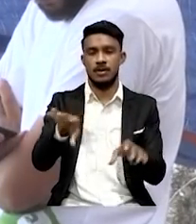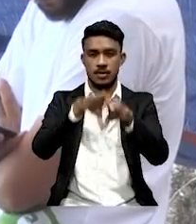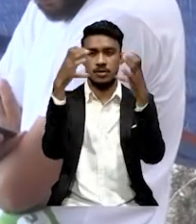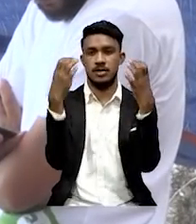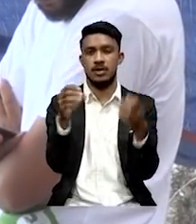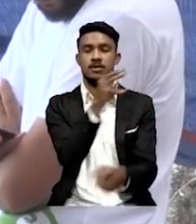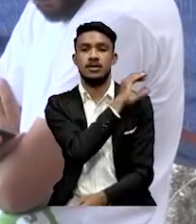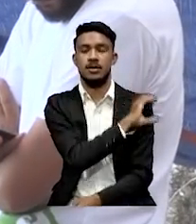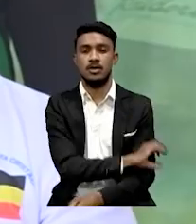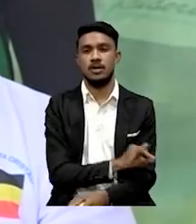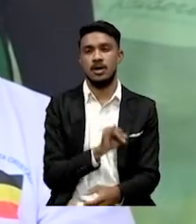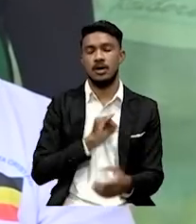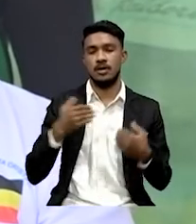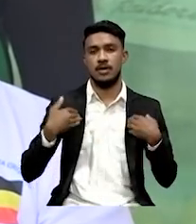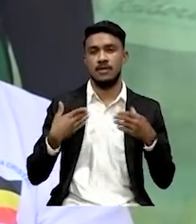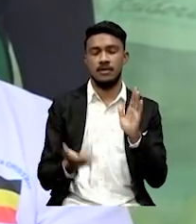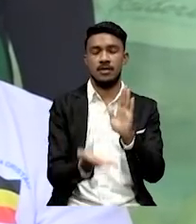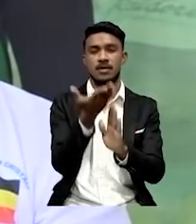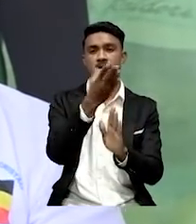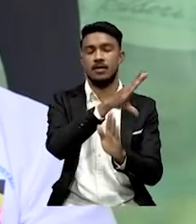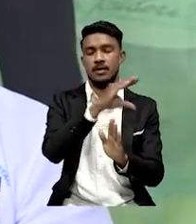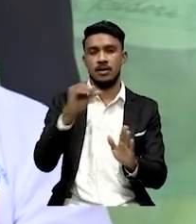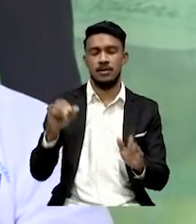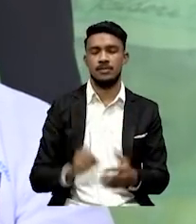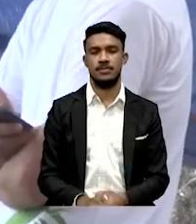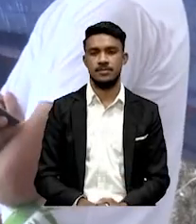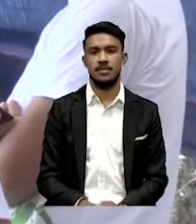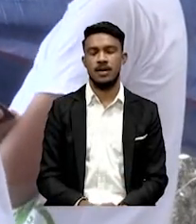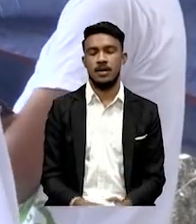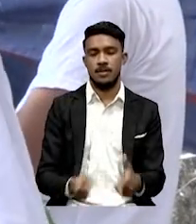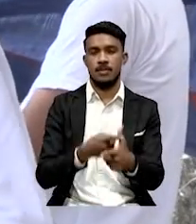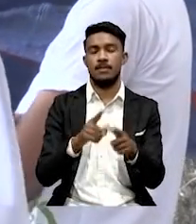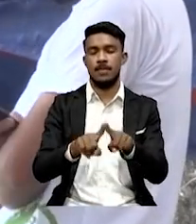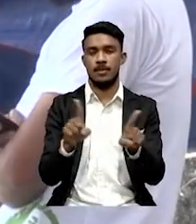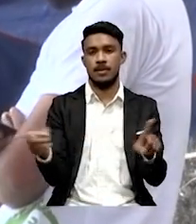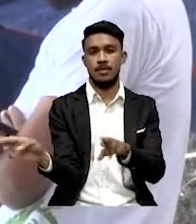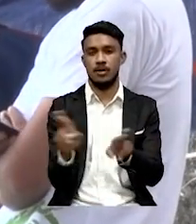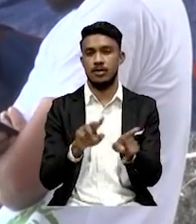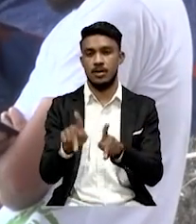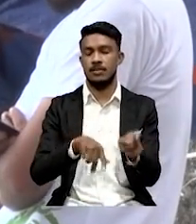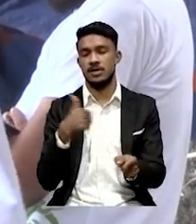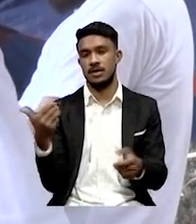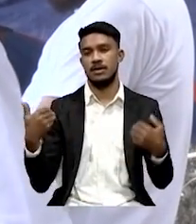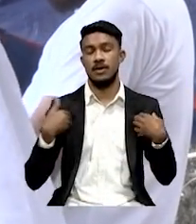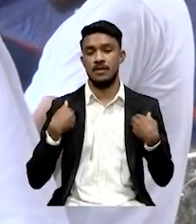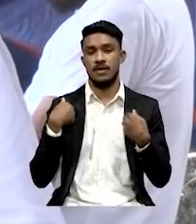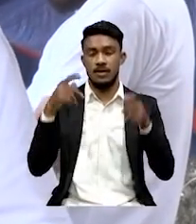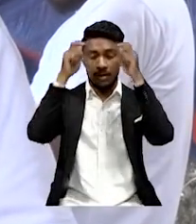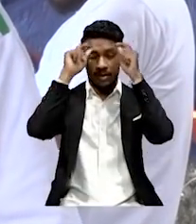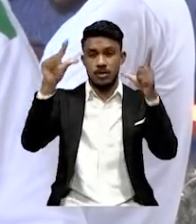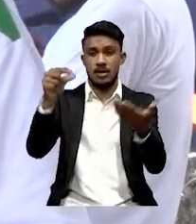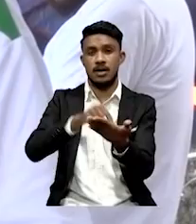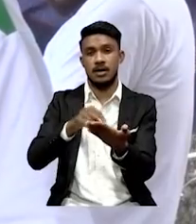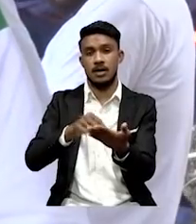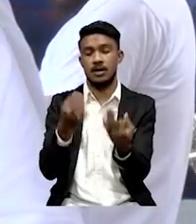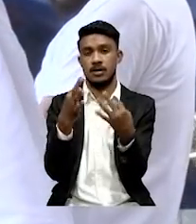un nível de Under Secretary General. Mas vê pronto se é Marcelo que Timor, moça quer que eu não vá